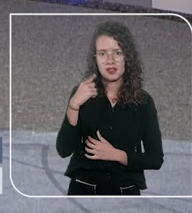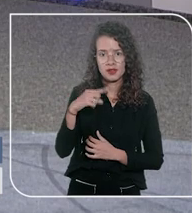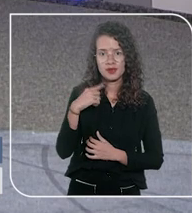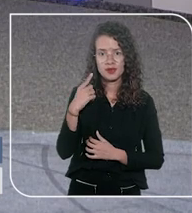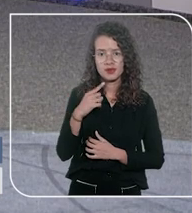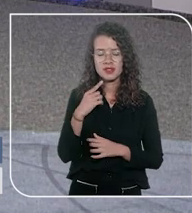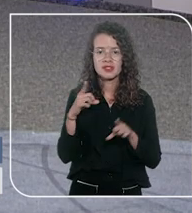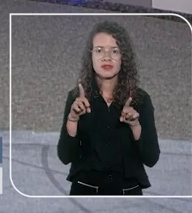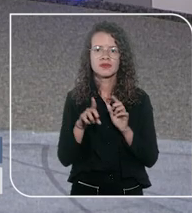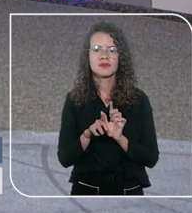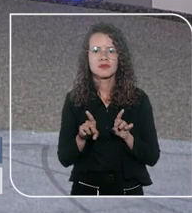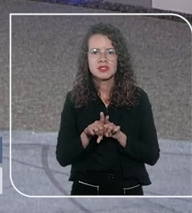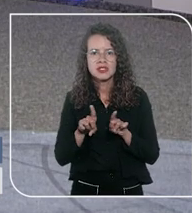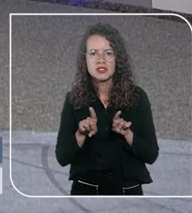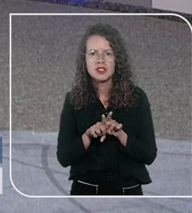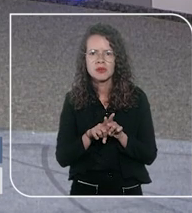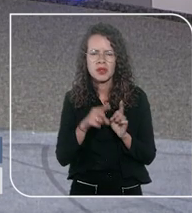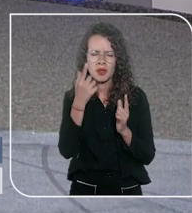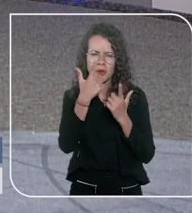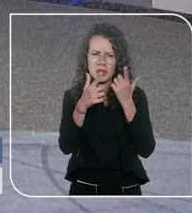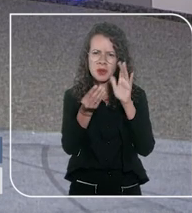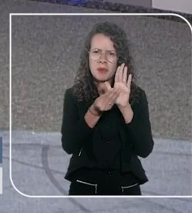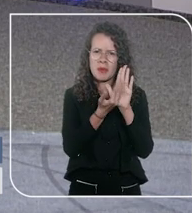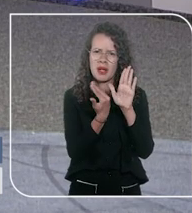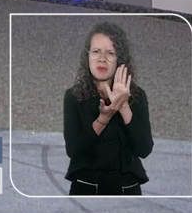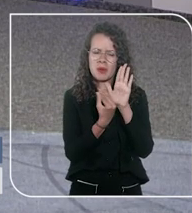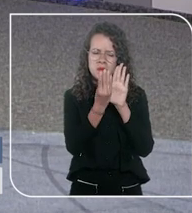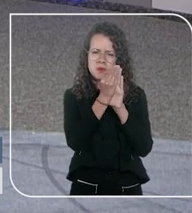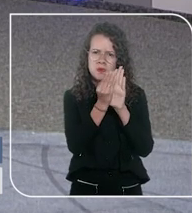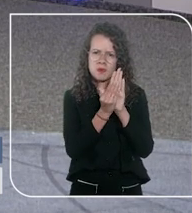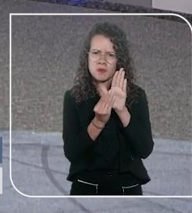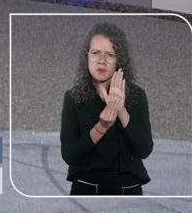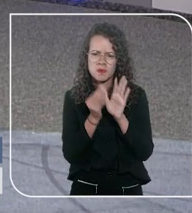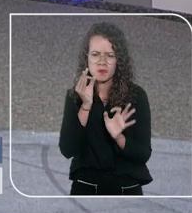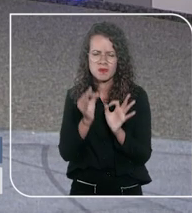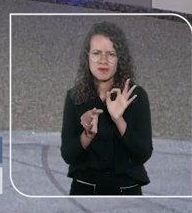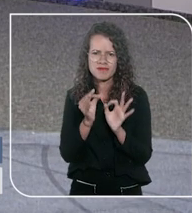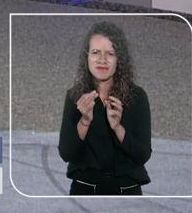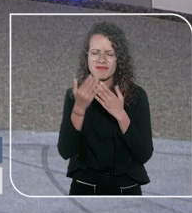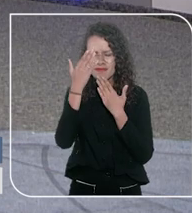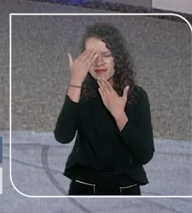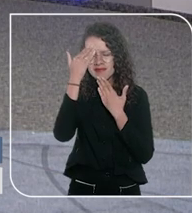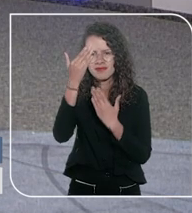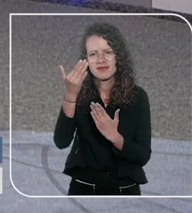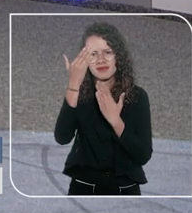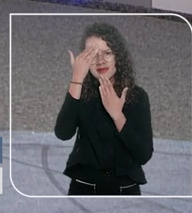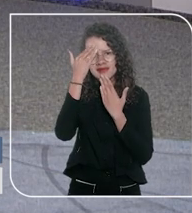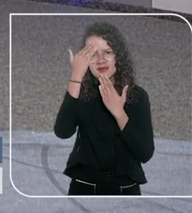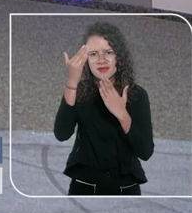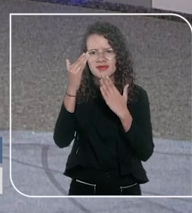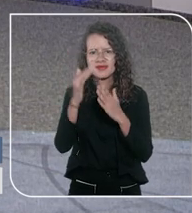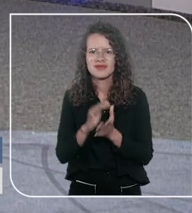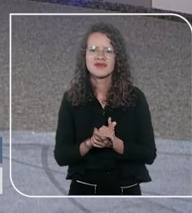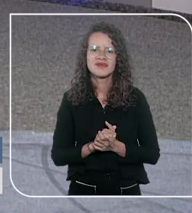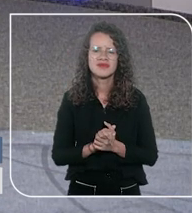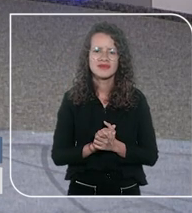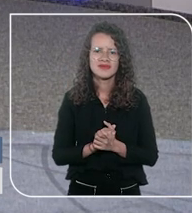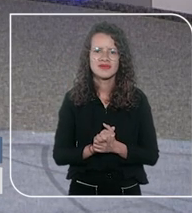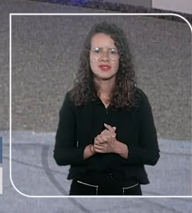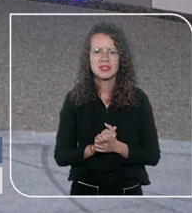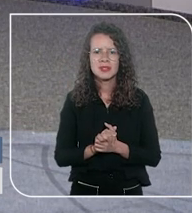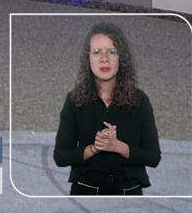advogado e tem várias obras jurídicas publicadas, né, doutor Alexandre? Muitíssimo obrigado em nome aqui de toda a equipe do Entender